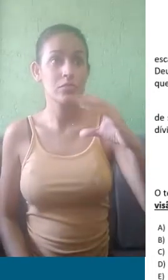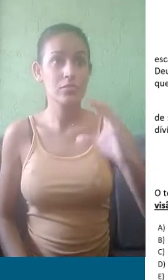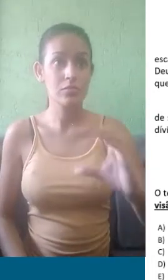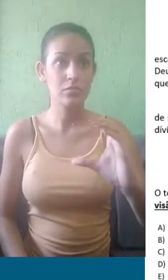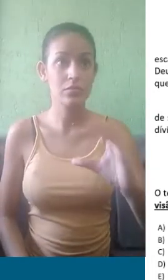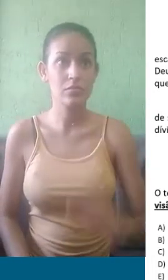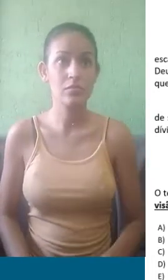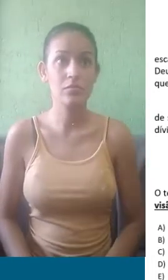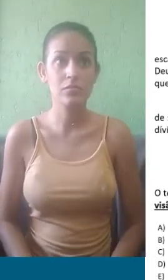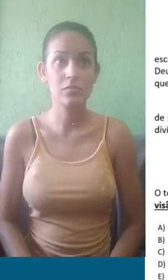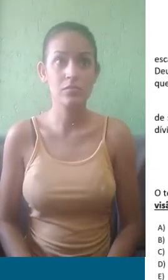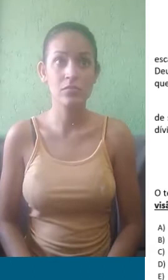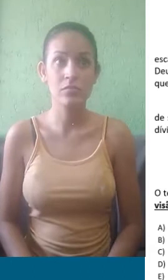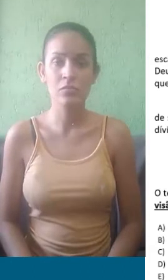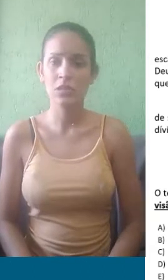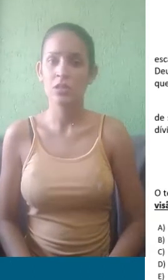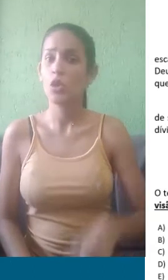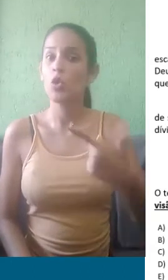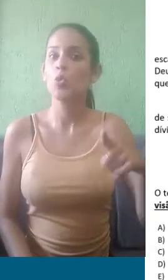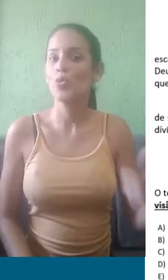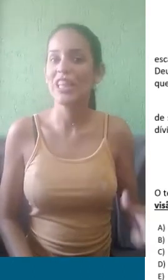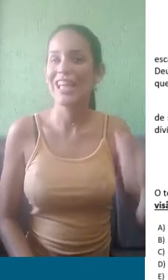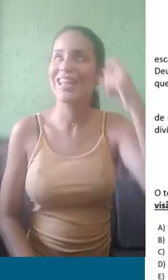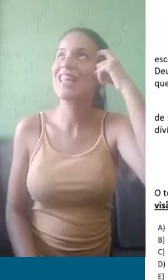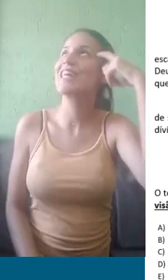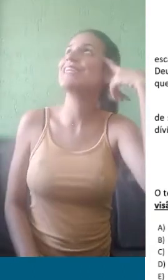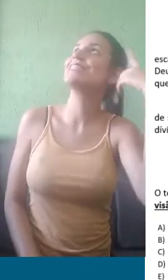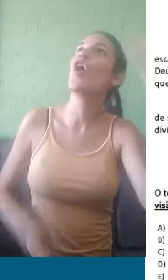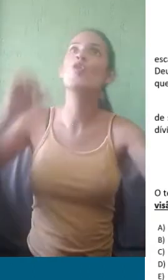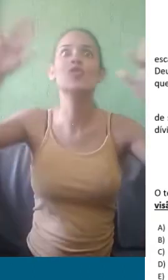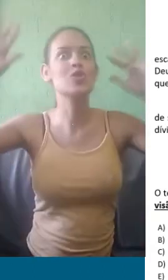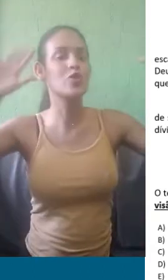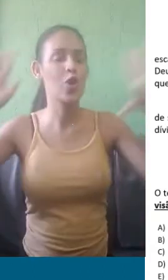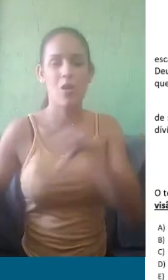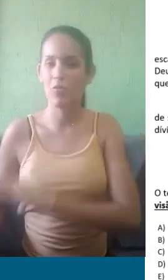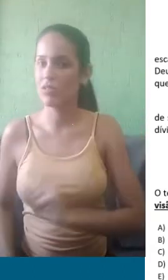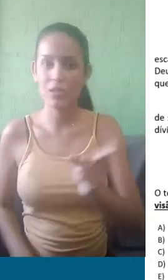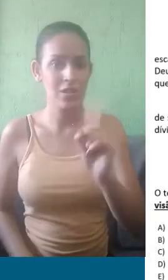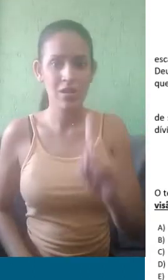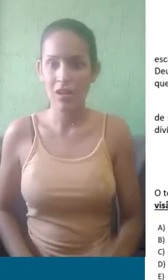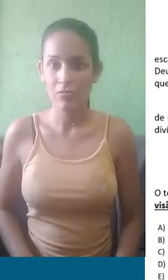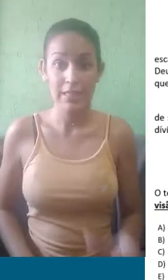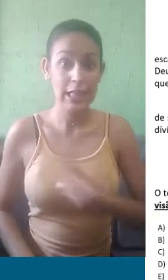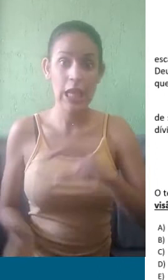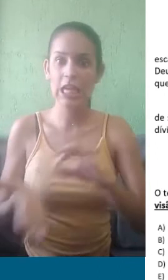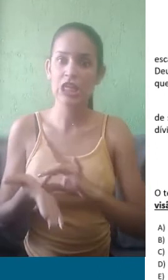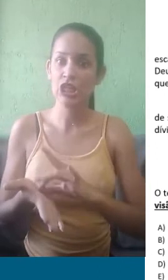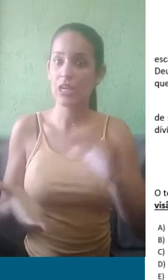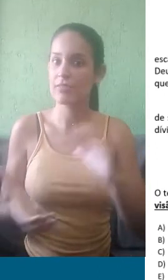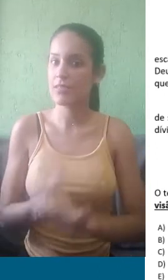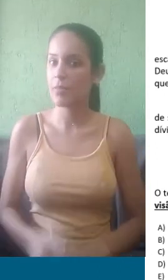C, não há qualquer idealização amorosa, mas há uma crítica ao casamento e os interesses financeiros.